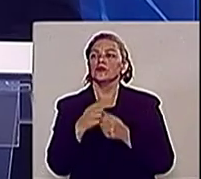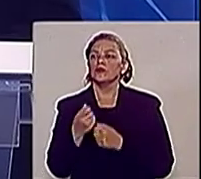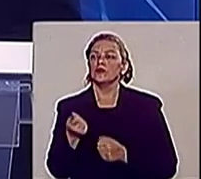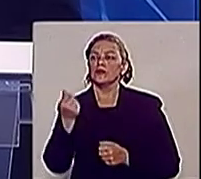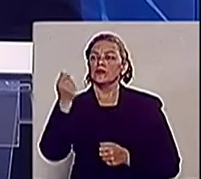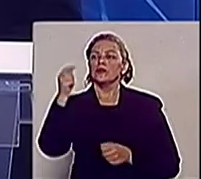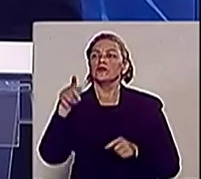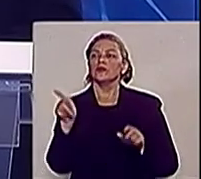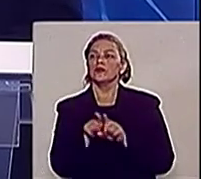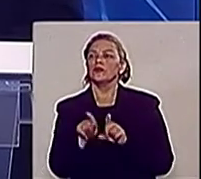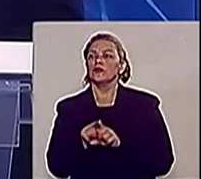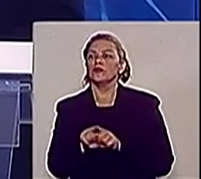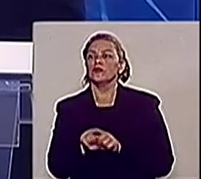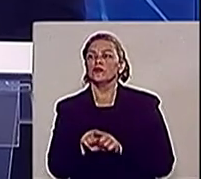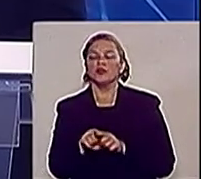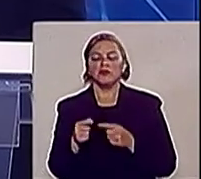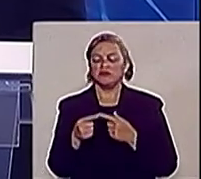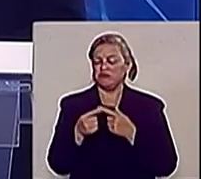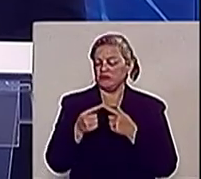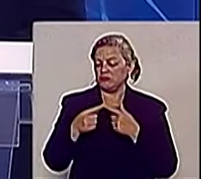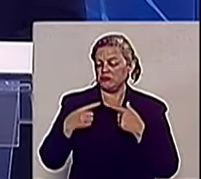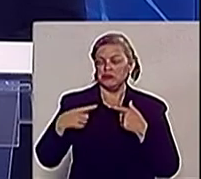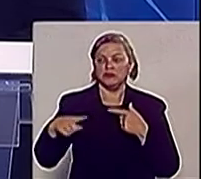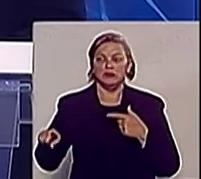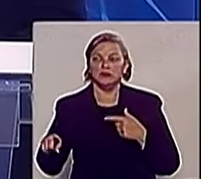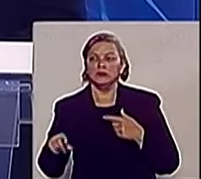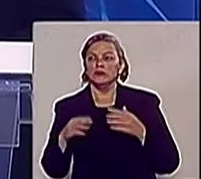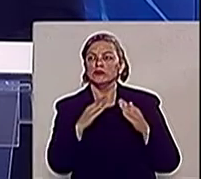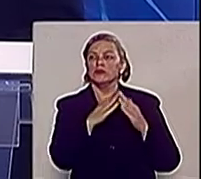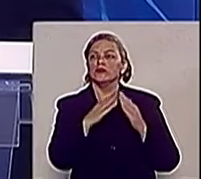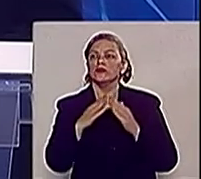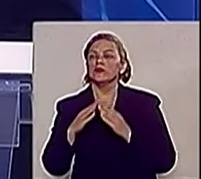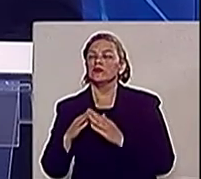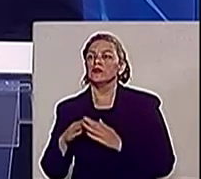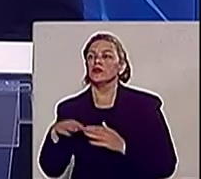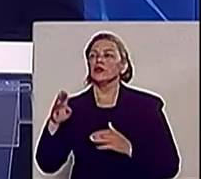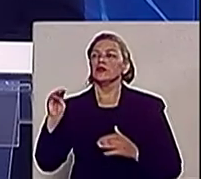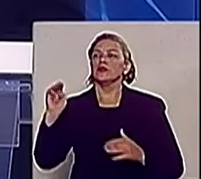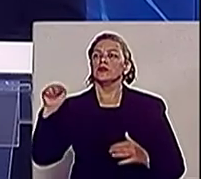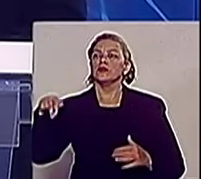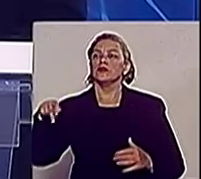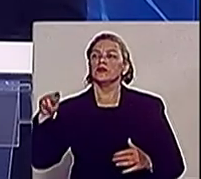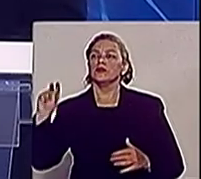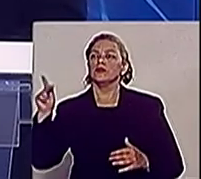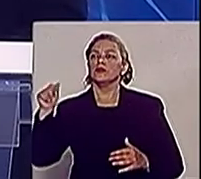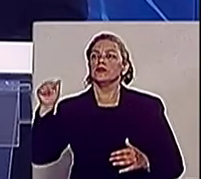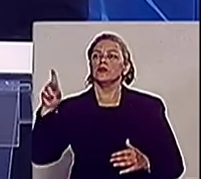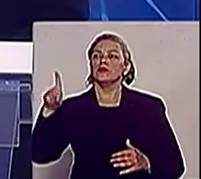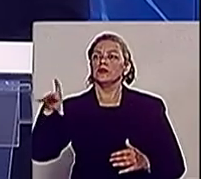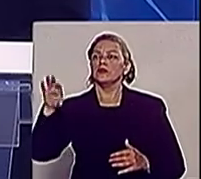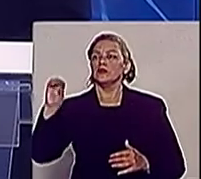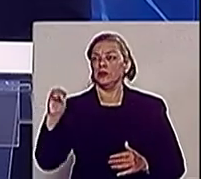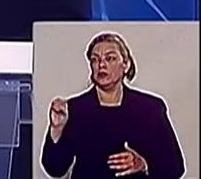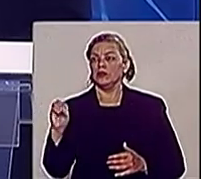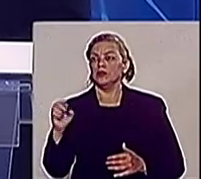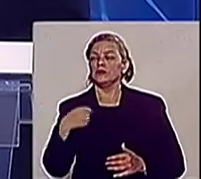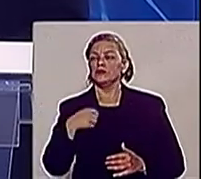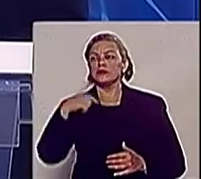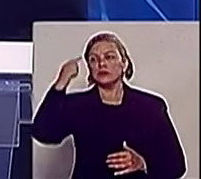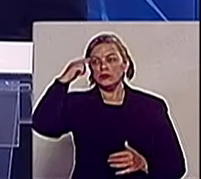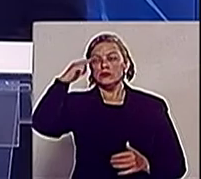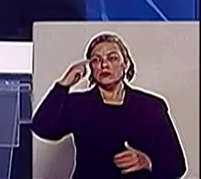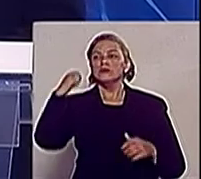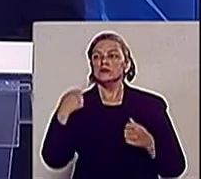nenhum acordo com aqueles quiosques colocados na Orla do Banhado. Penso que aquilo não serve, deveria fazer coisas diferentes.